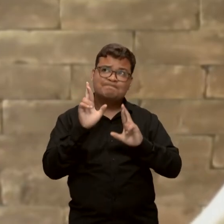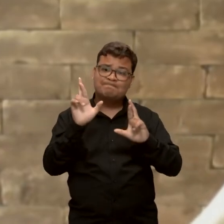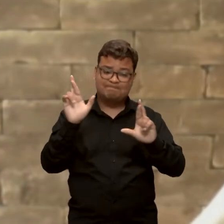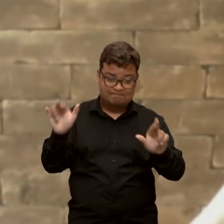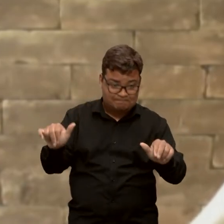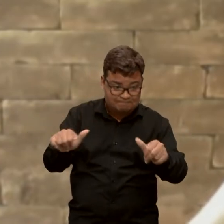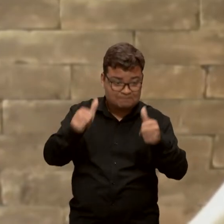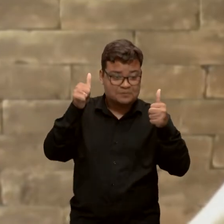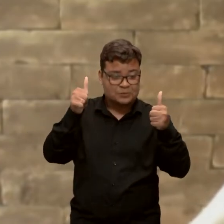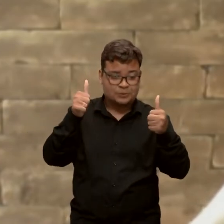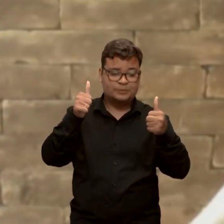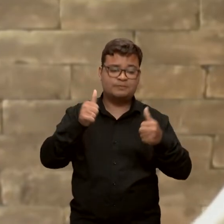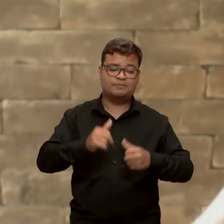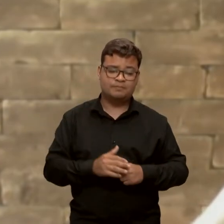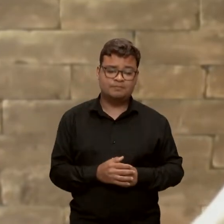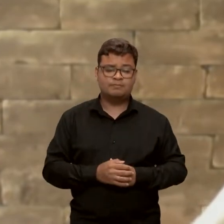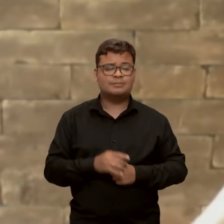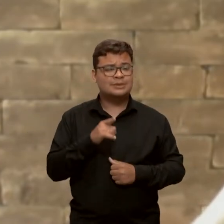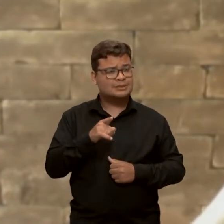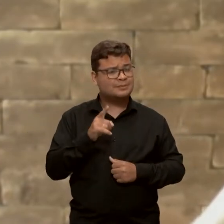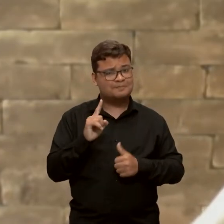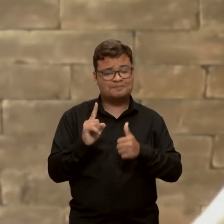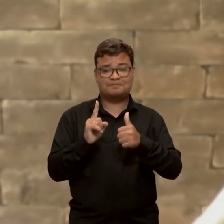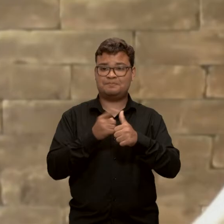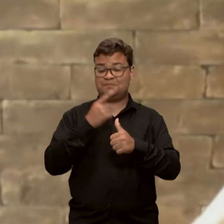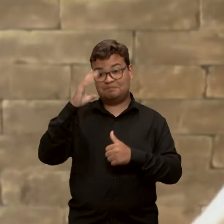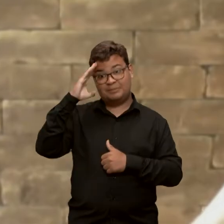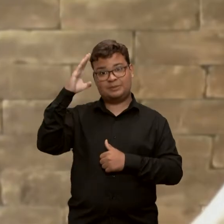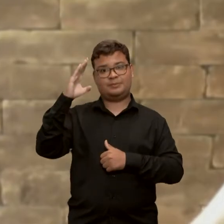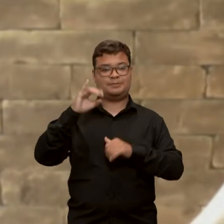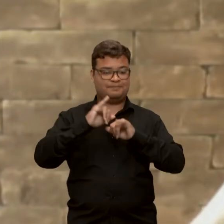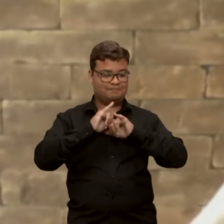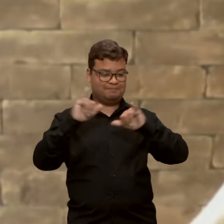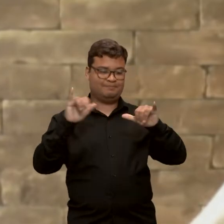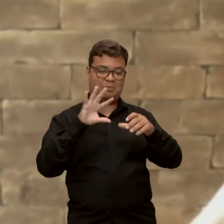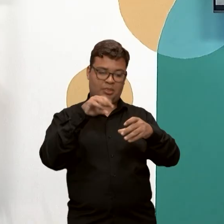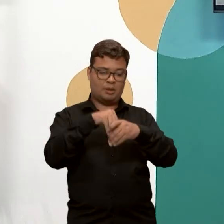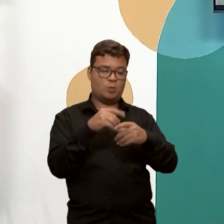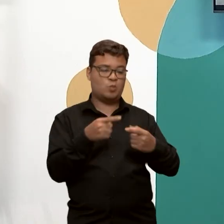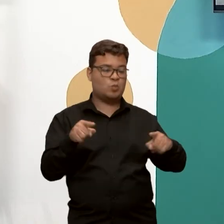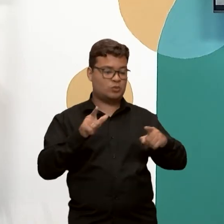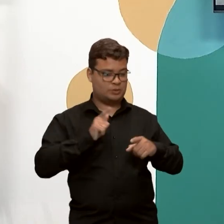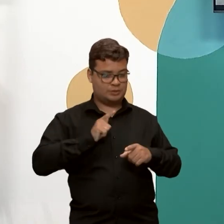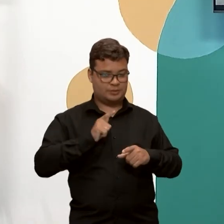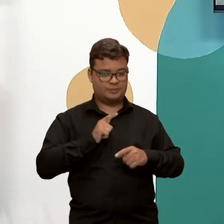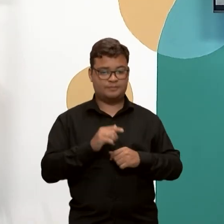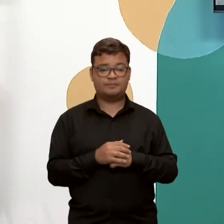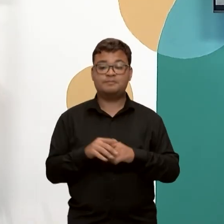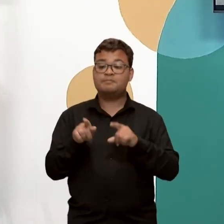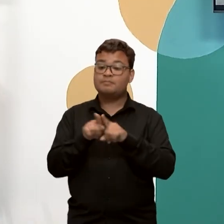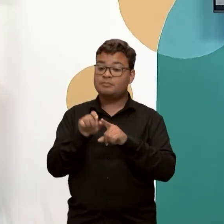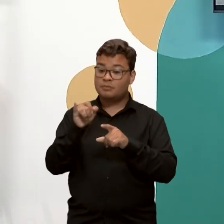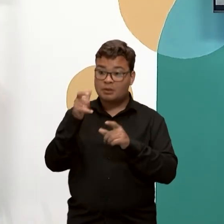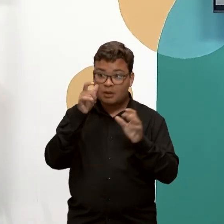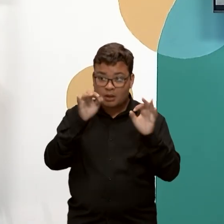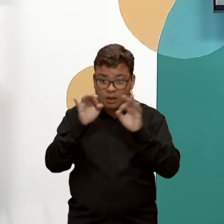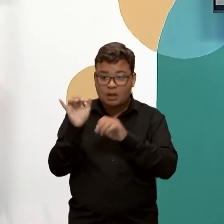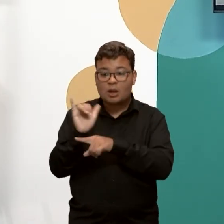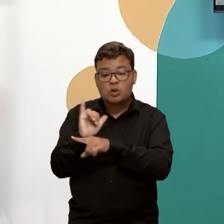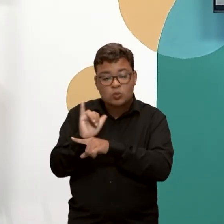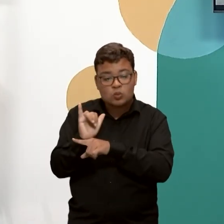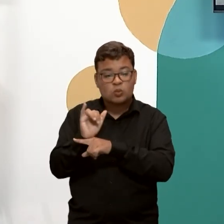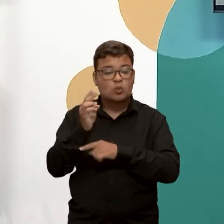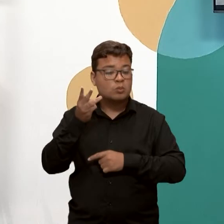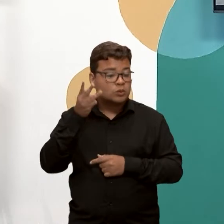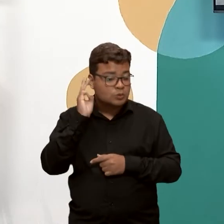E essa é a principal mensagem da música para mim. Uhum. E ela está disponível no YouTube, está disponível no